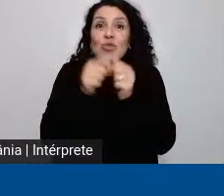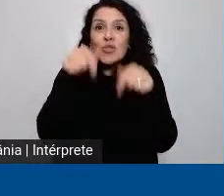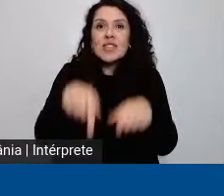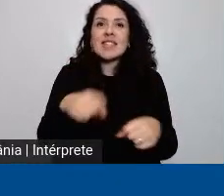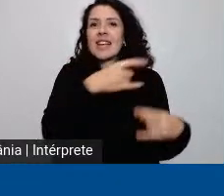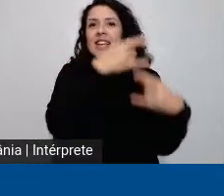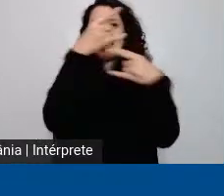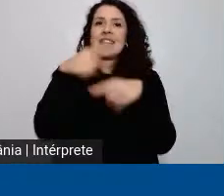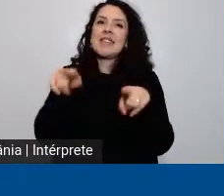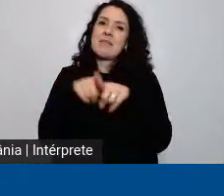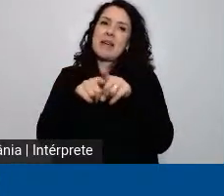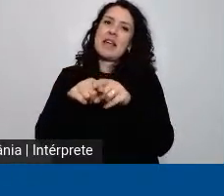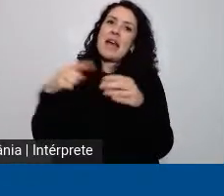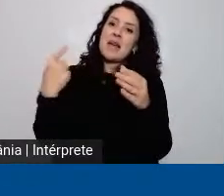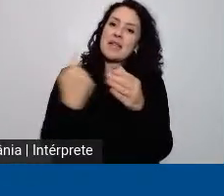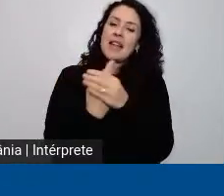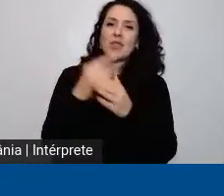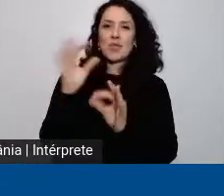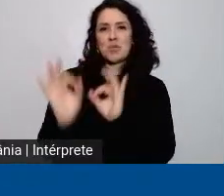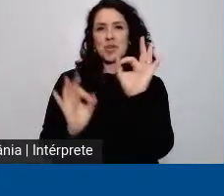projeto.